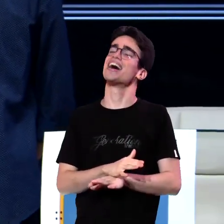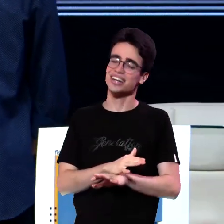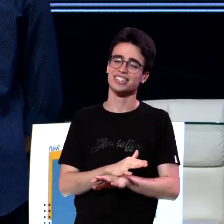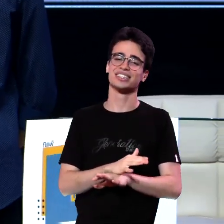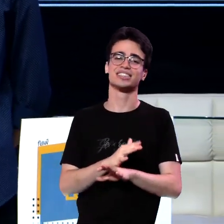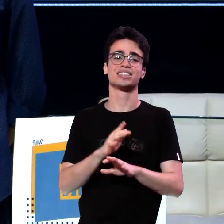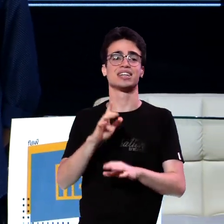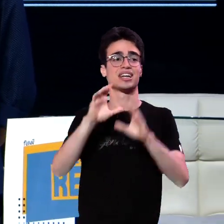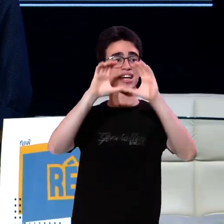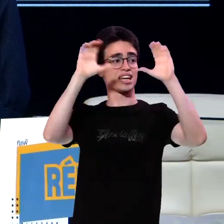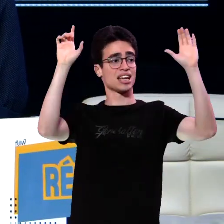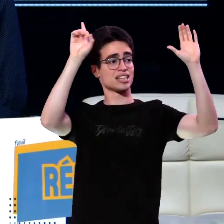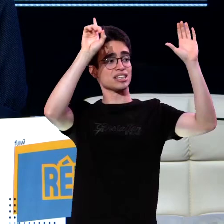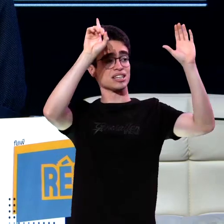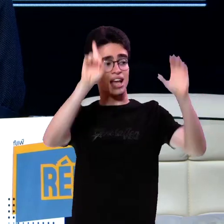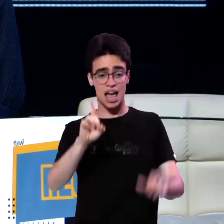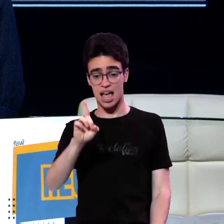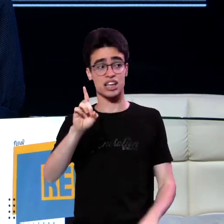lugar.